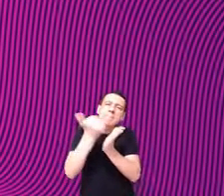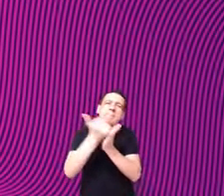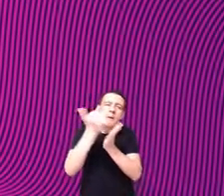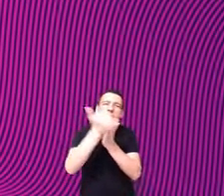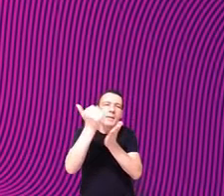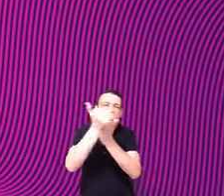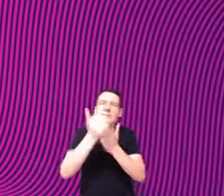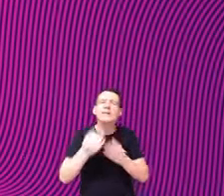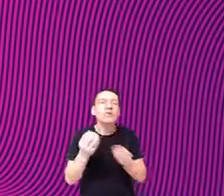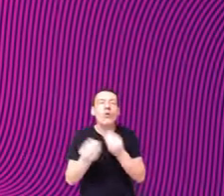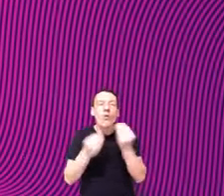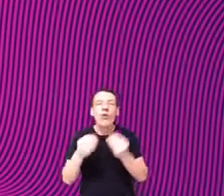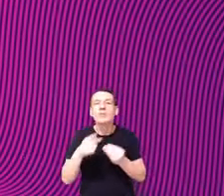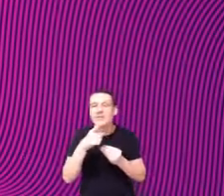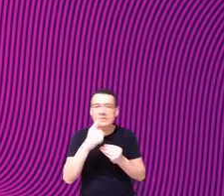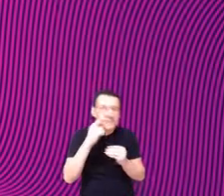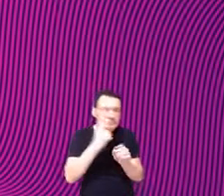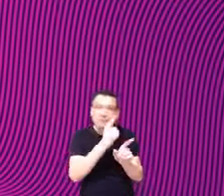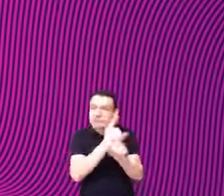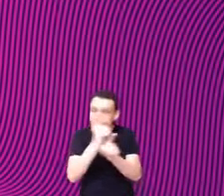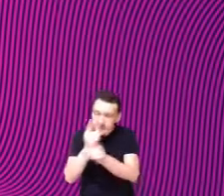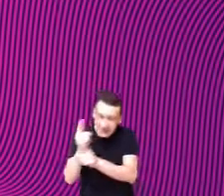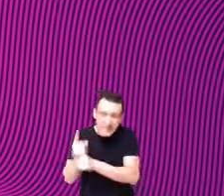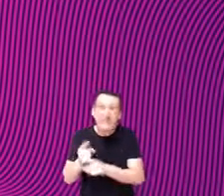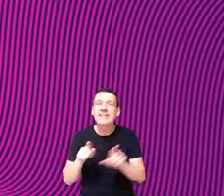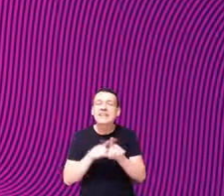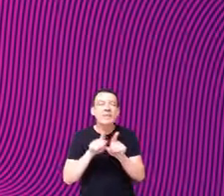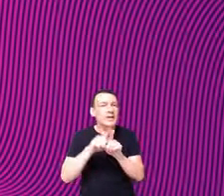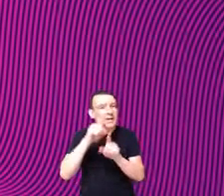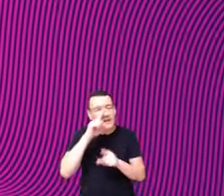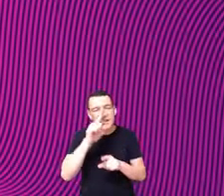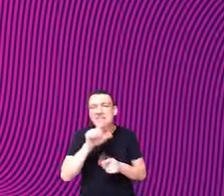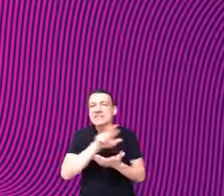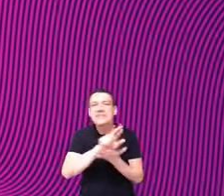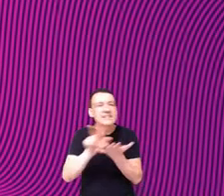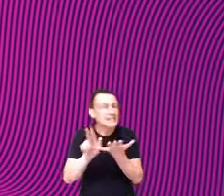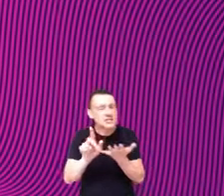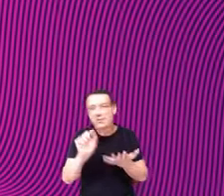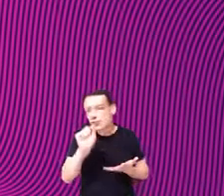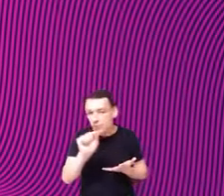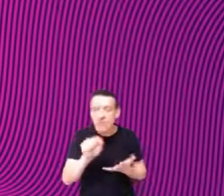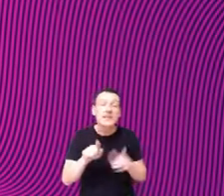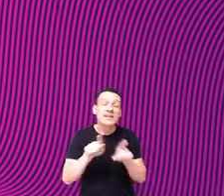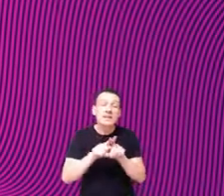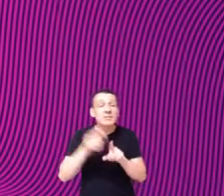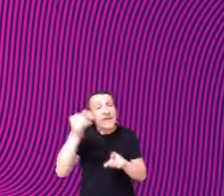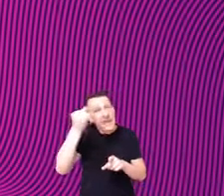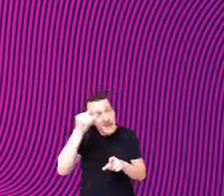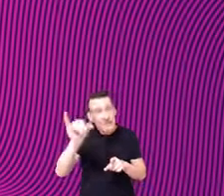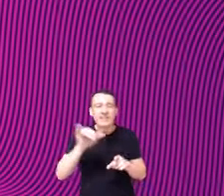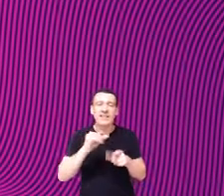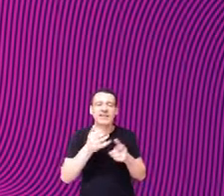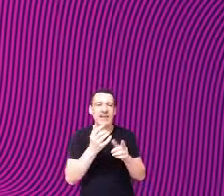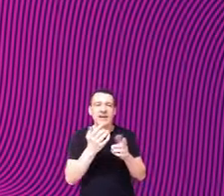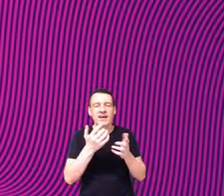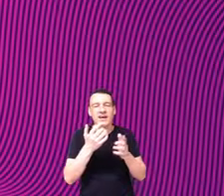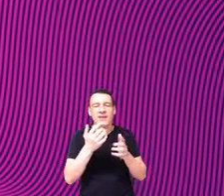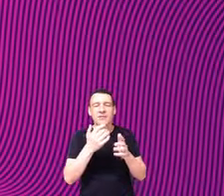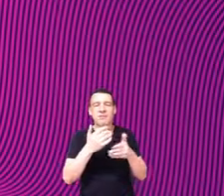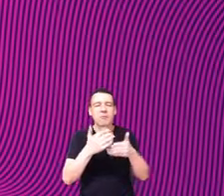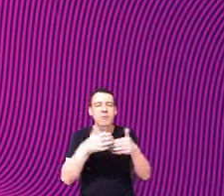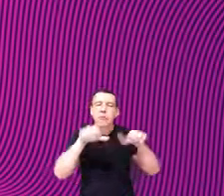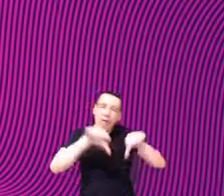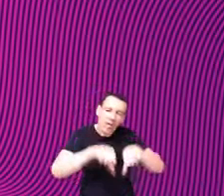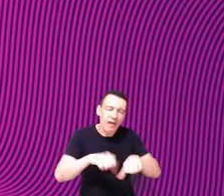detecção, estratificação de risco e implementação de medidas de prevenção de progressão. Eu acho que hoje a gente está num momento bom.